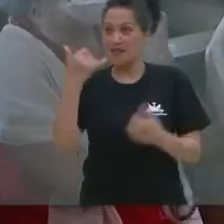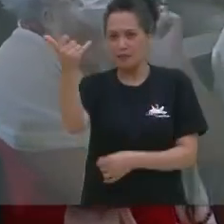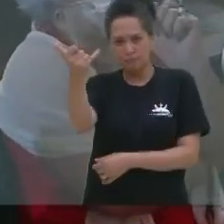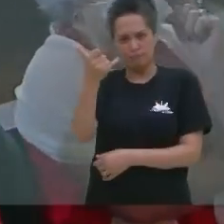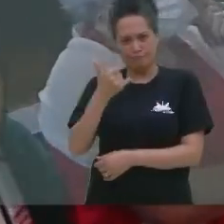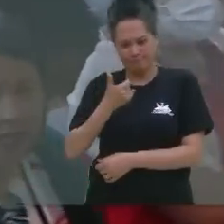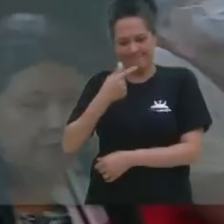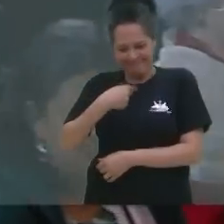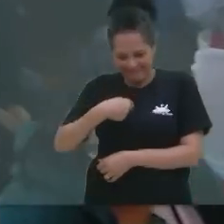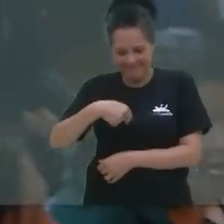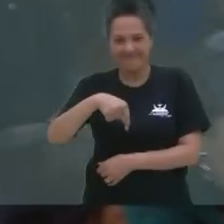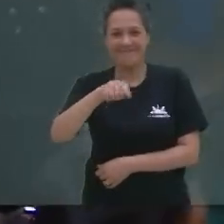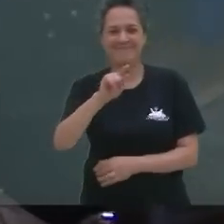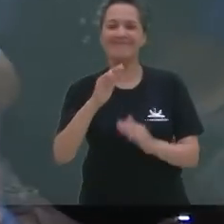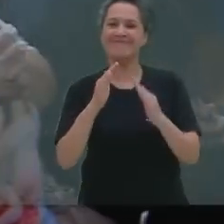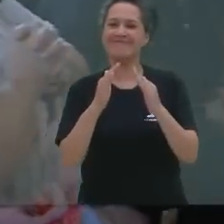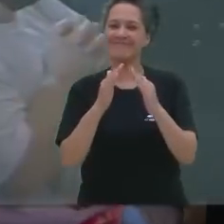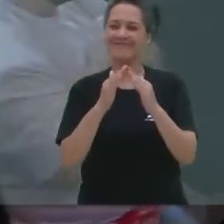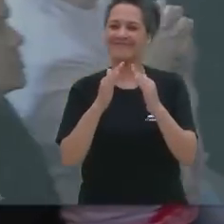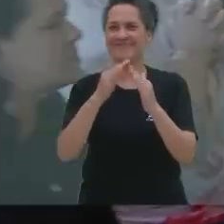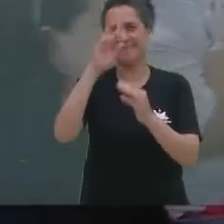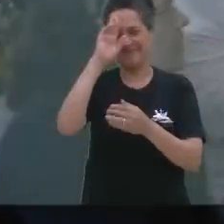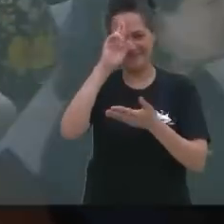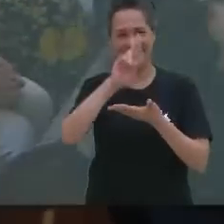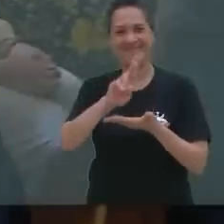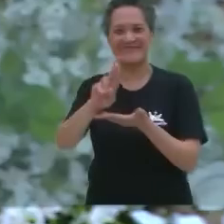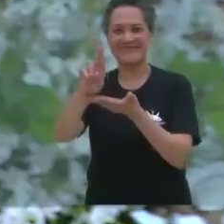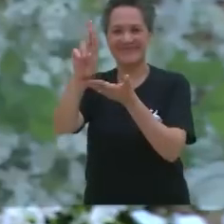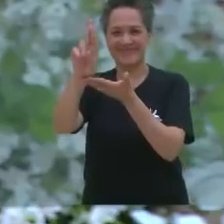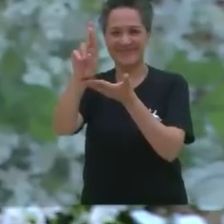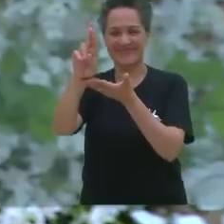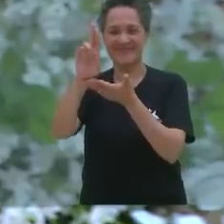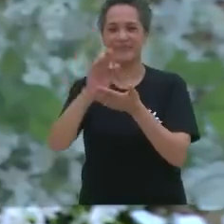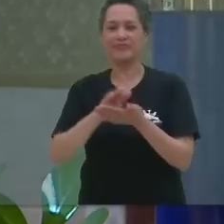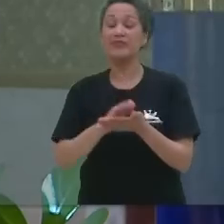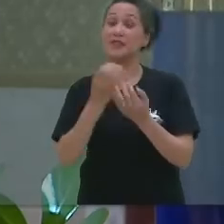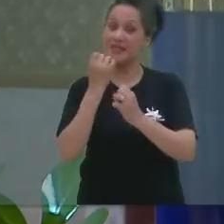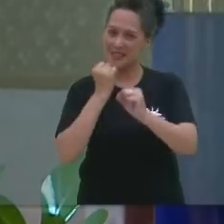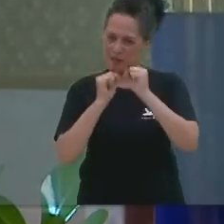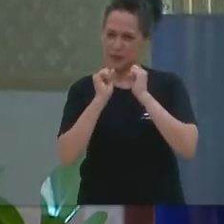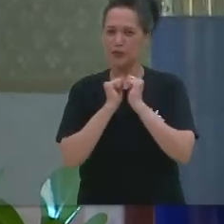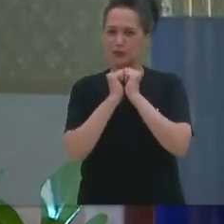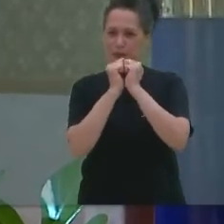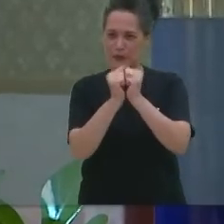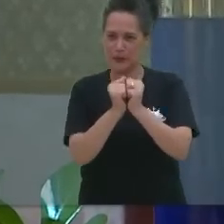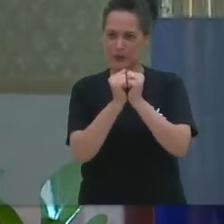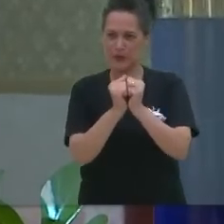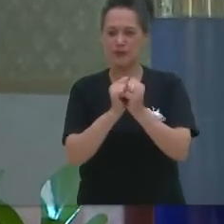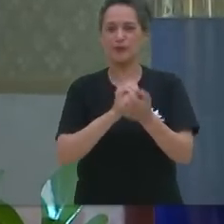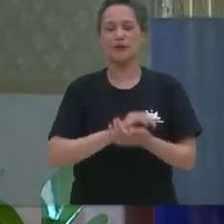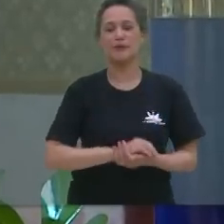disseram, vamos à casa do Senhor. Salmodiemos.